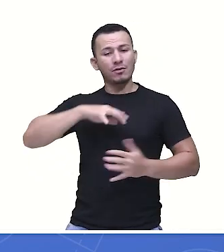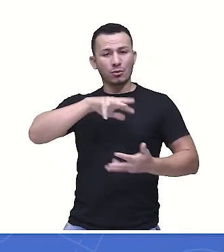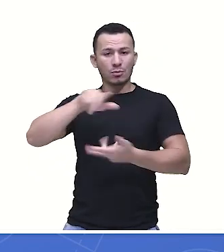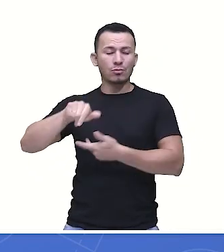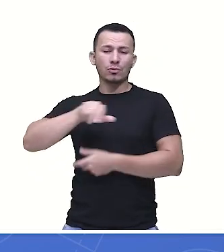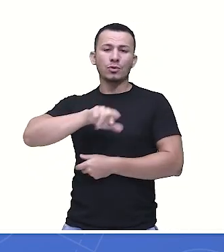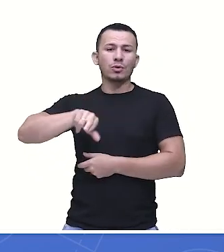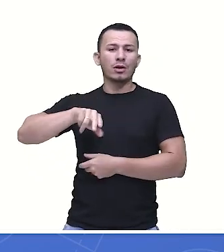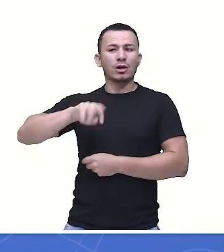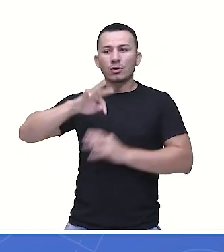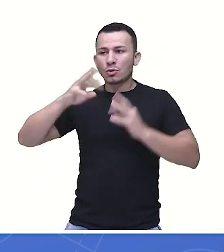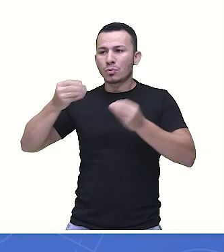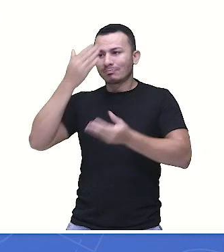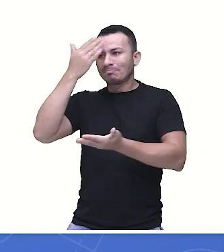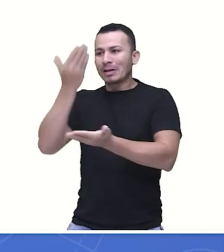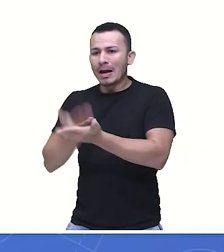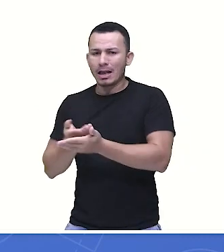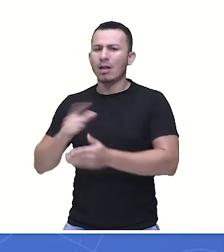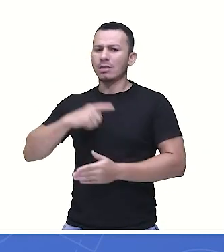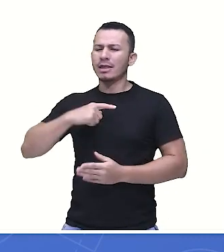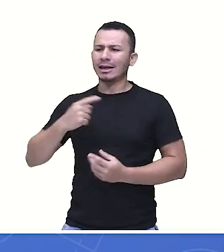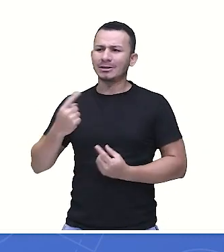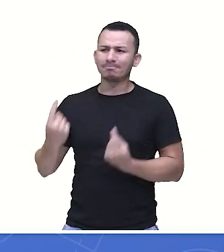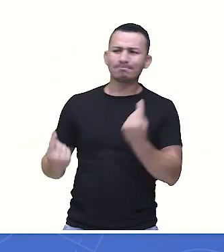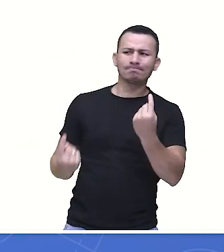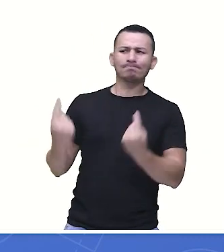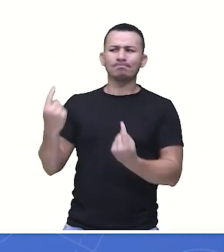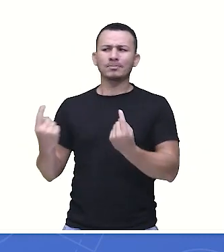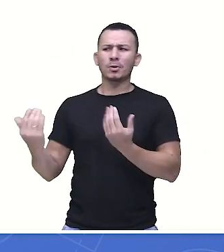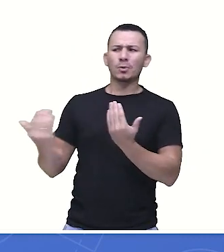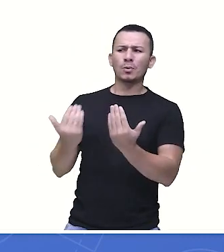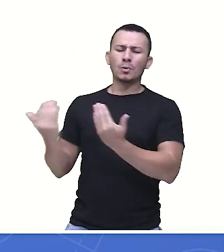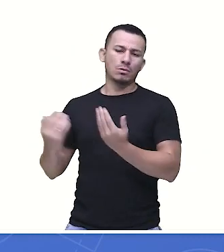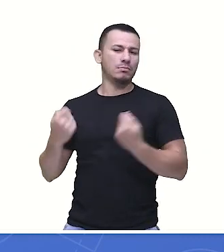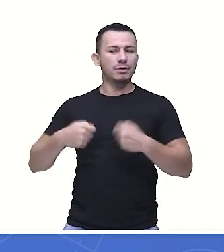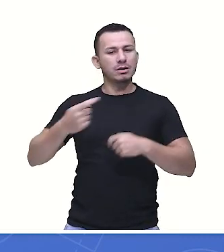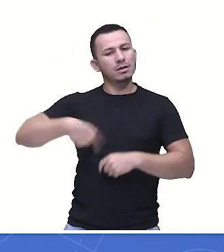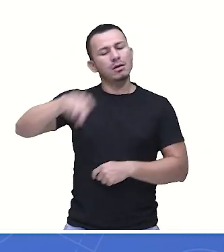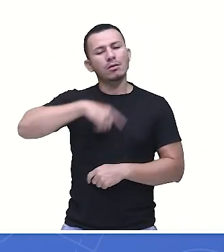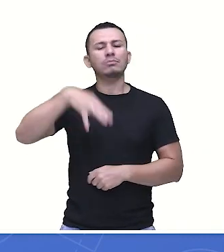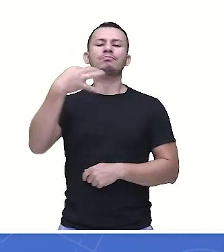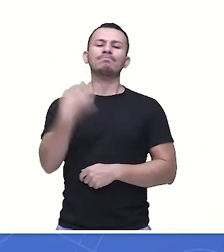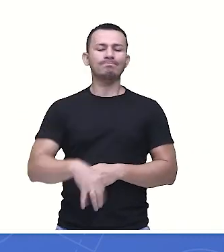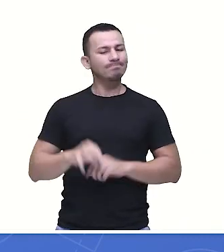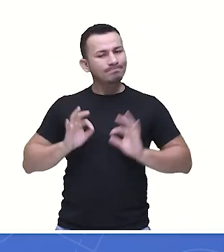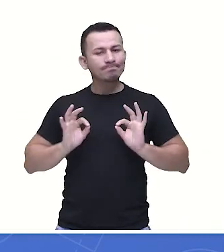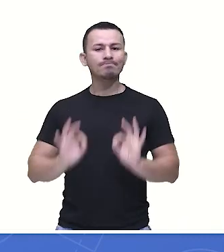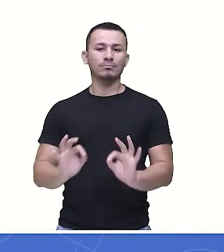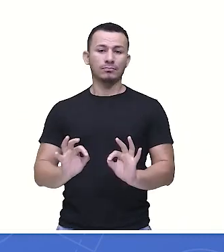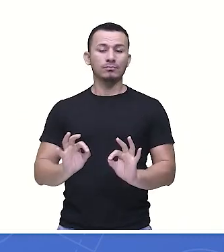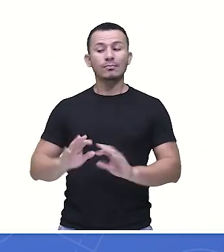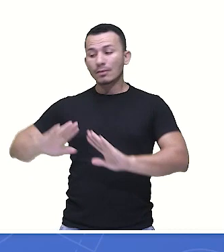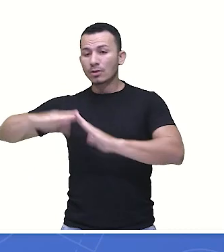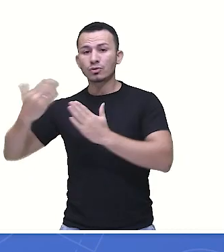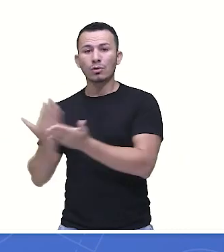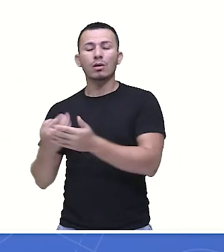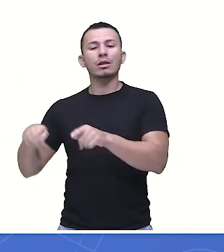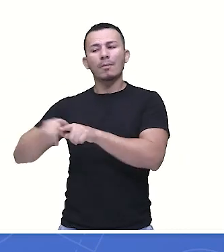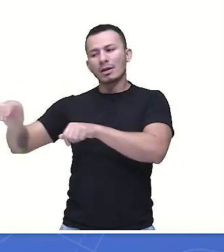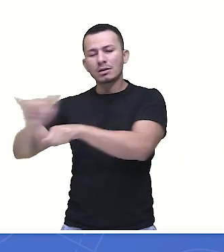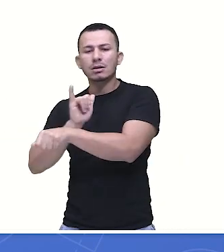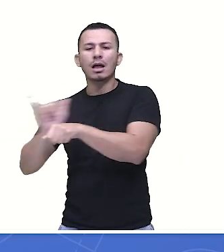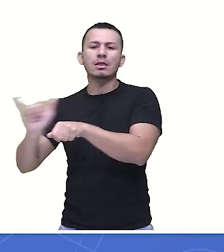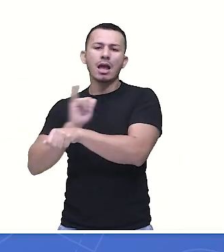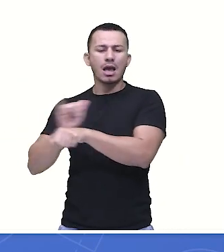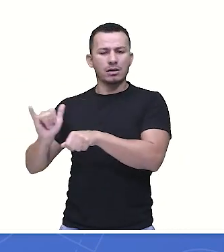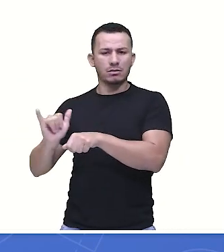estão aí presentes, mas nós somos educados para as certezas. É preciso que a gente também, a escola, desenvolva esse